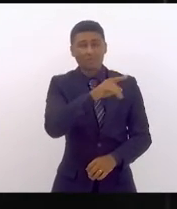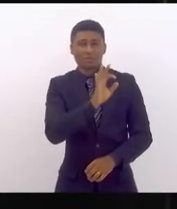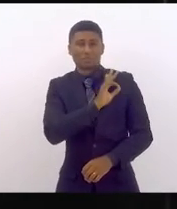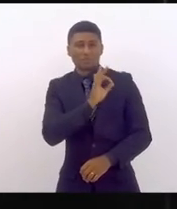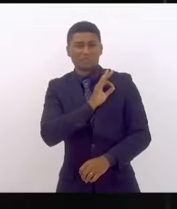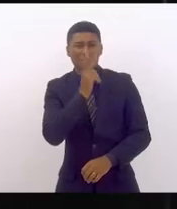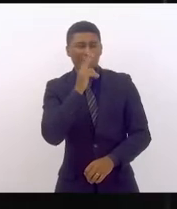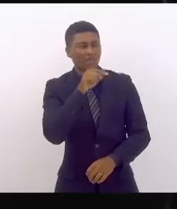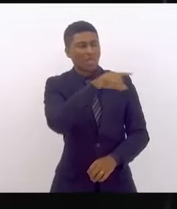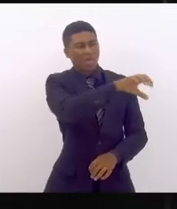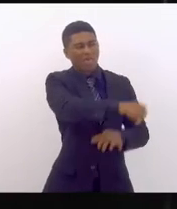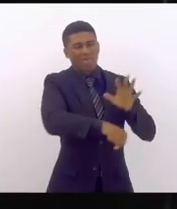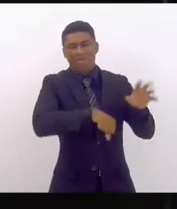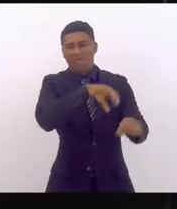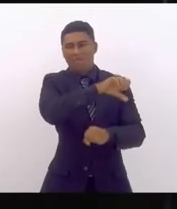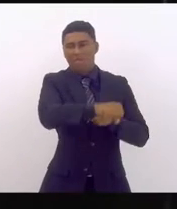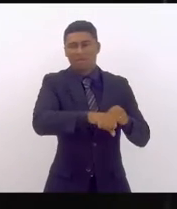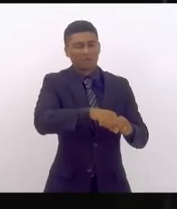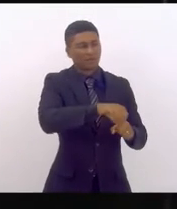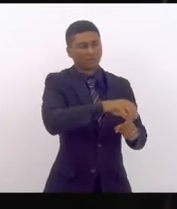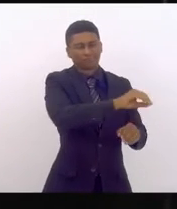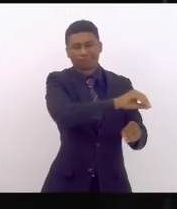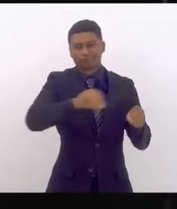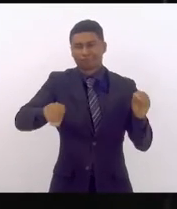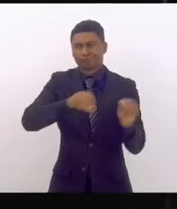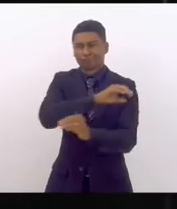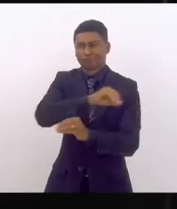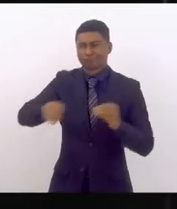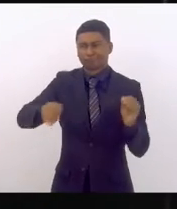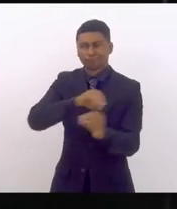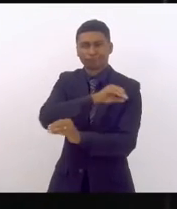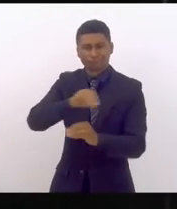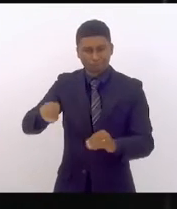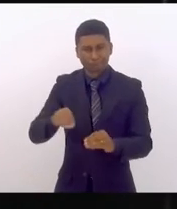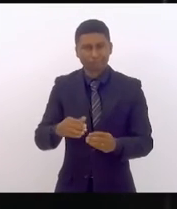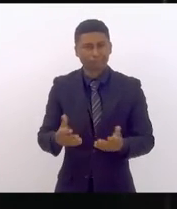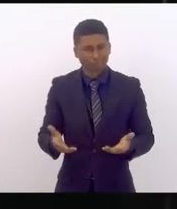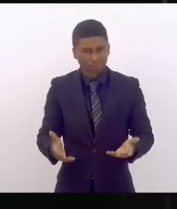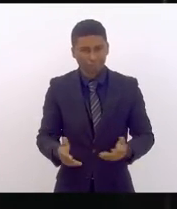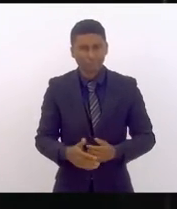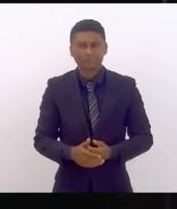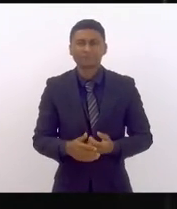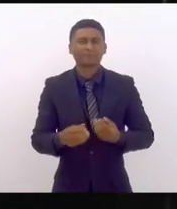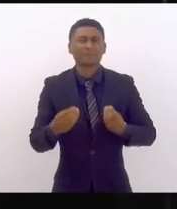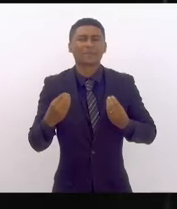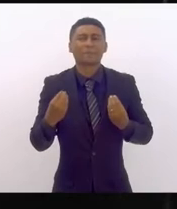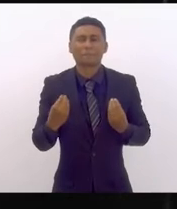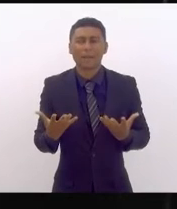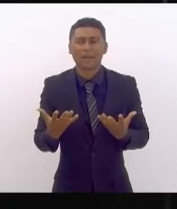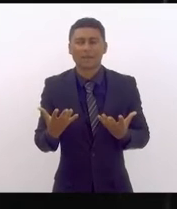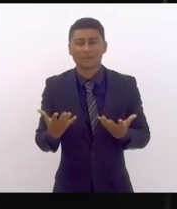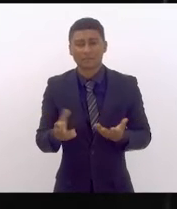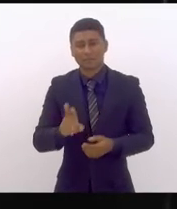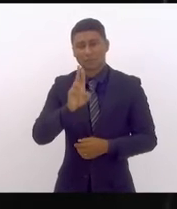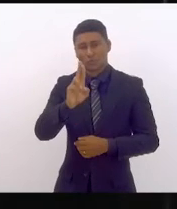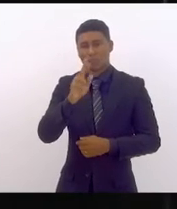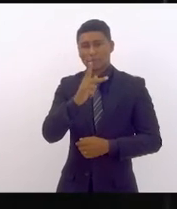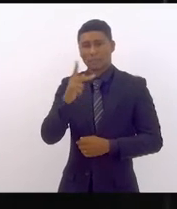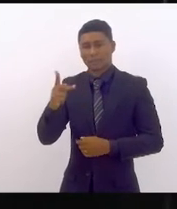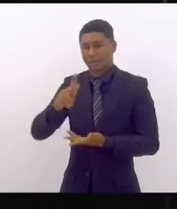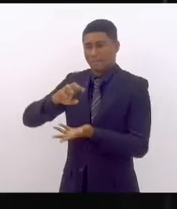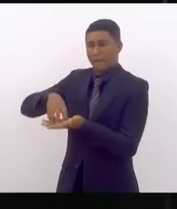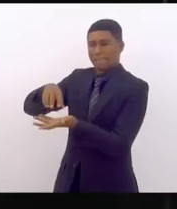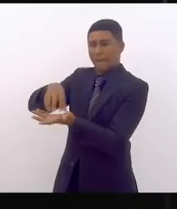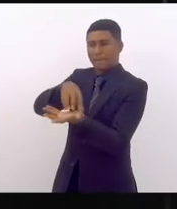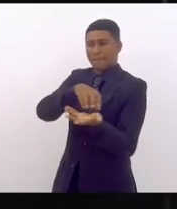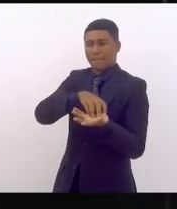da Costa Verde e outros e outras partes do nosso Estado para ocupar essas upps esse projeto